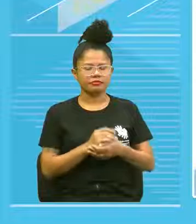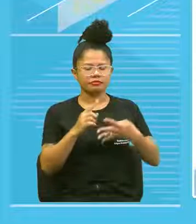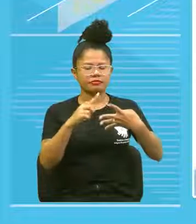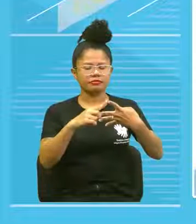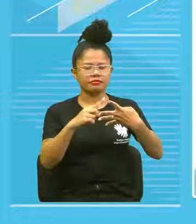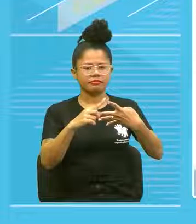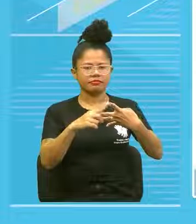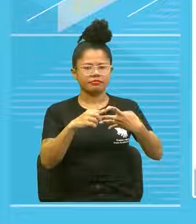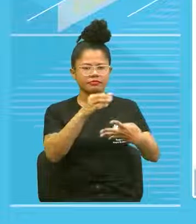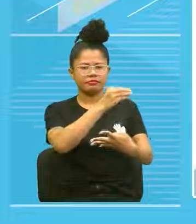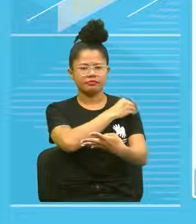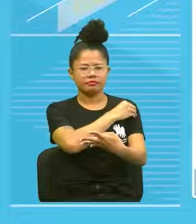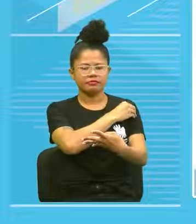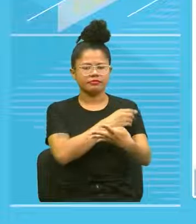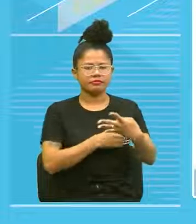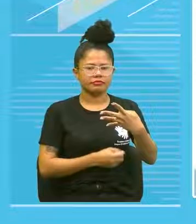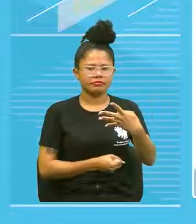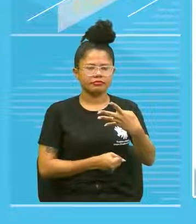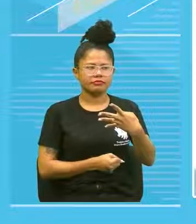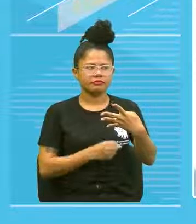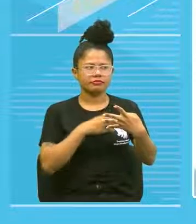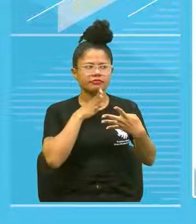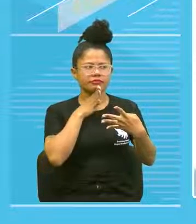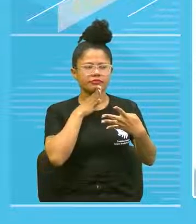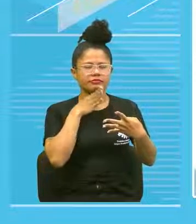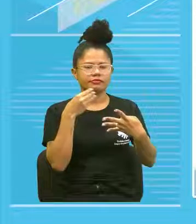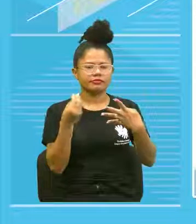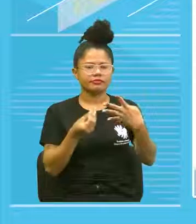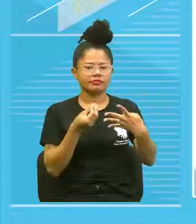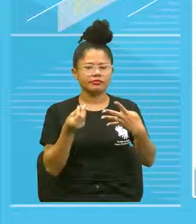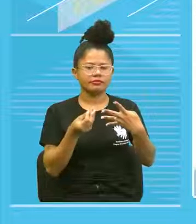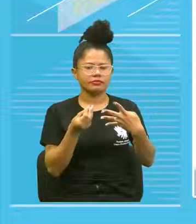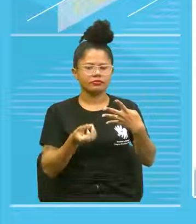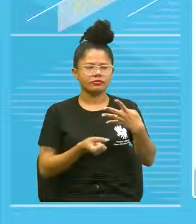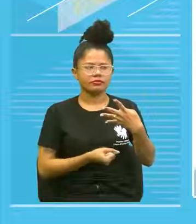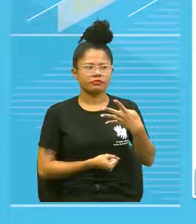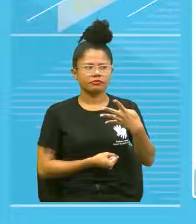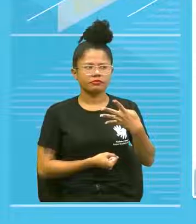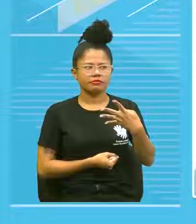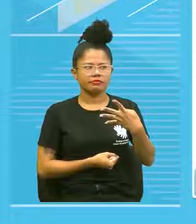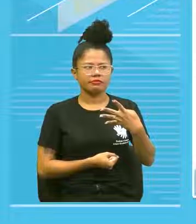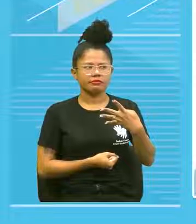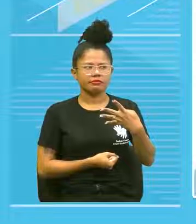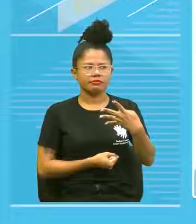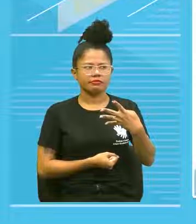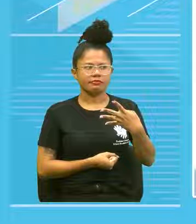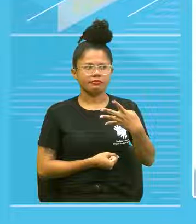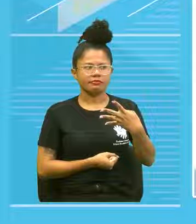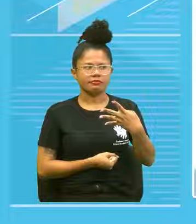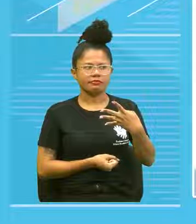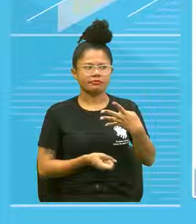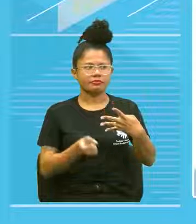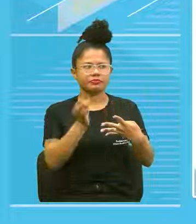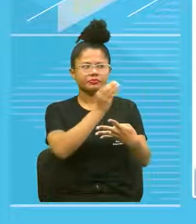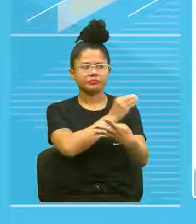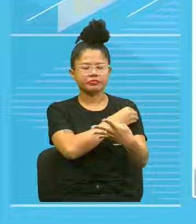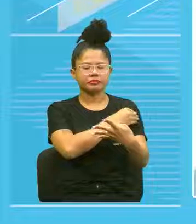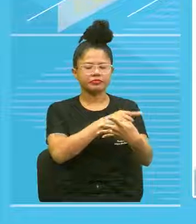noll é conhecido como álcool combustível